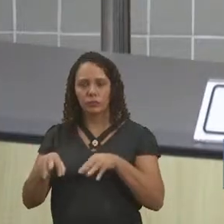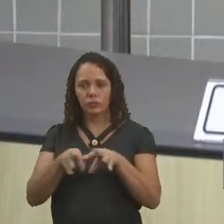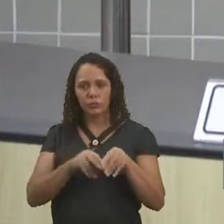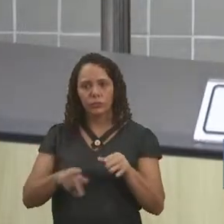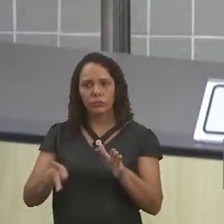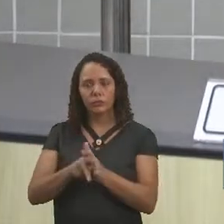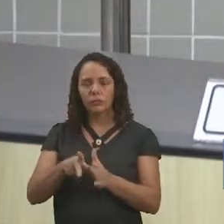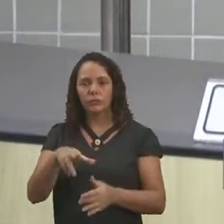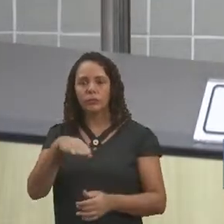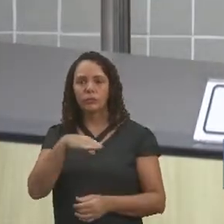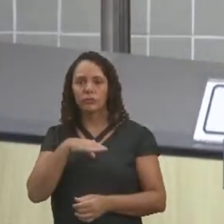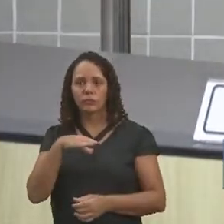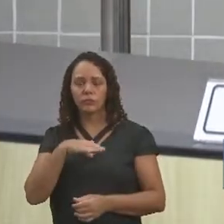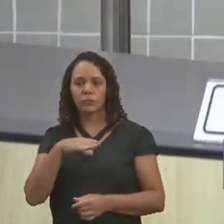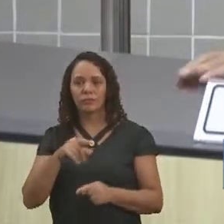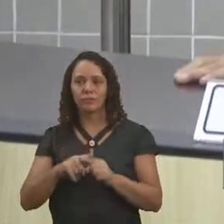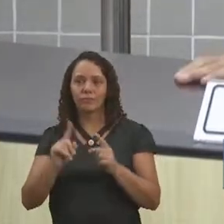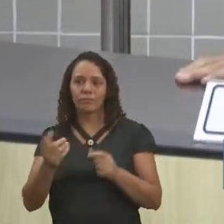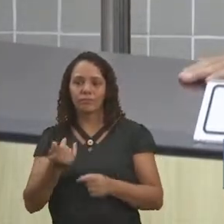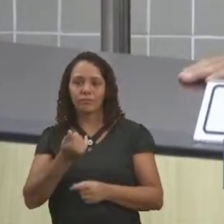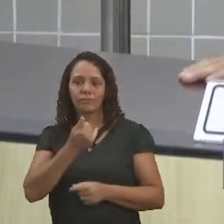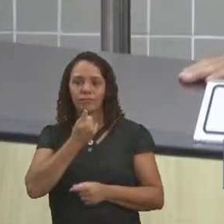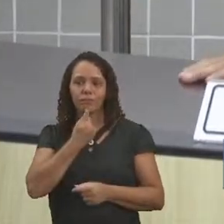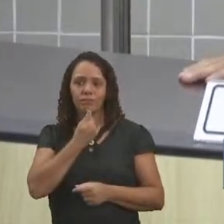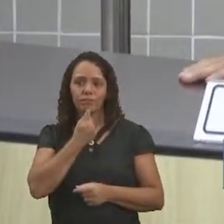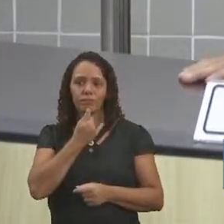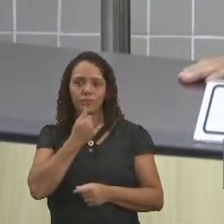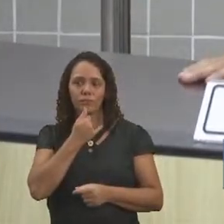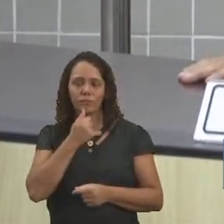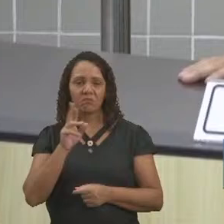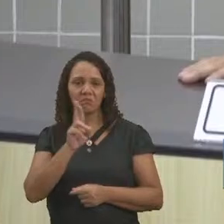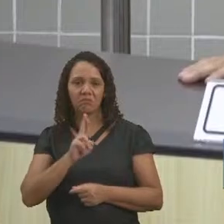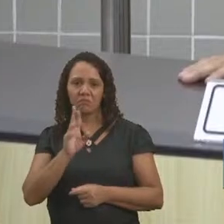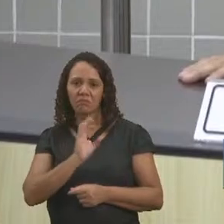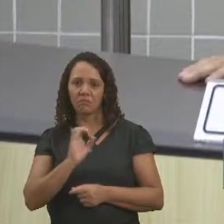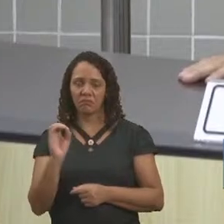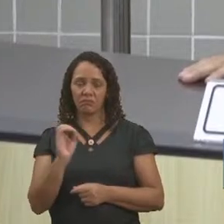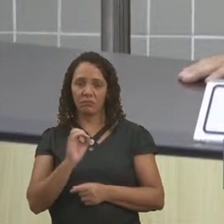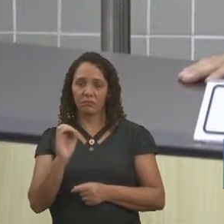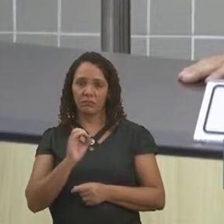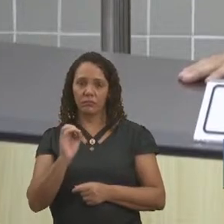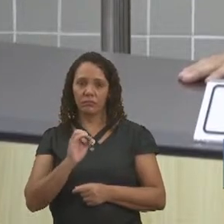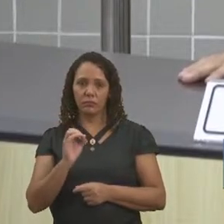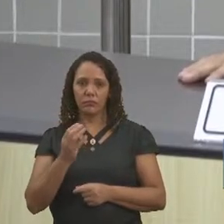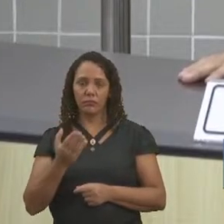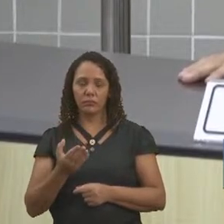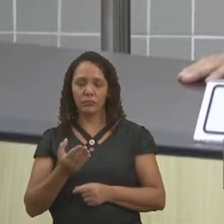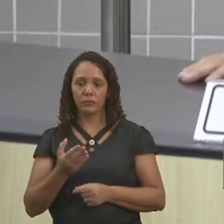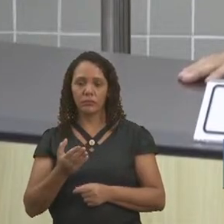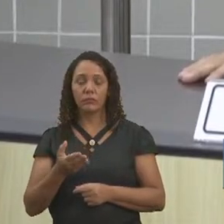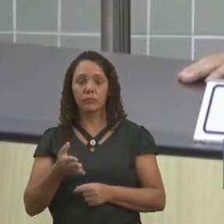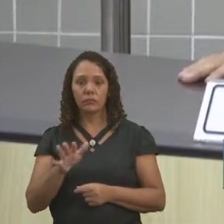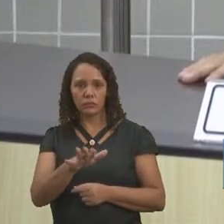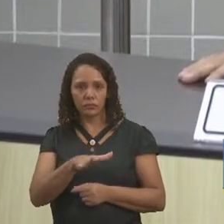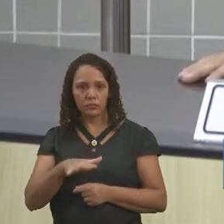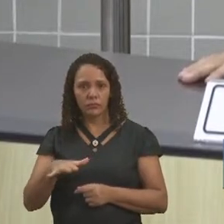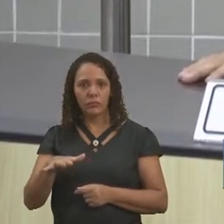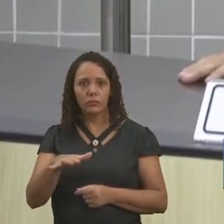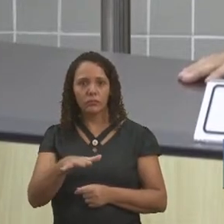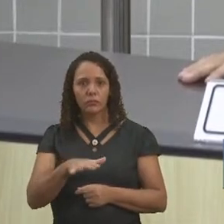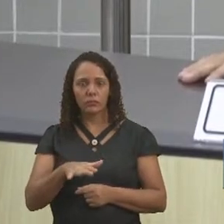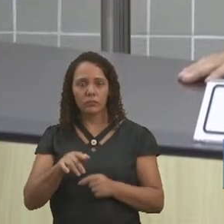município que, infelizmente, está sem uso. E esses terrenos, quer queira ou quer